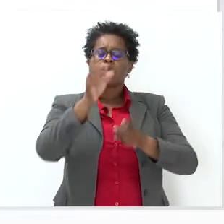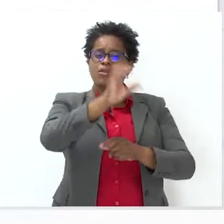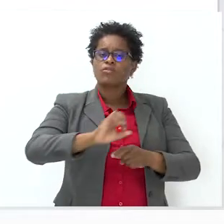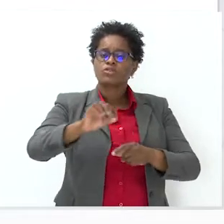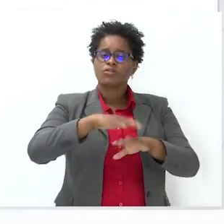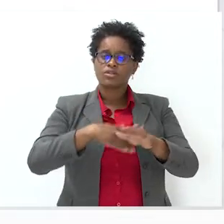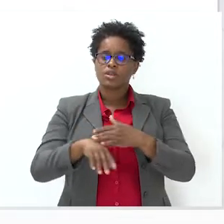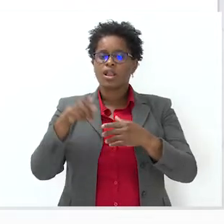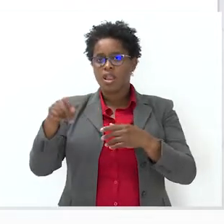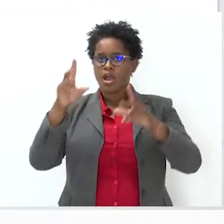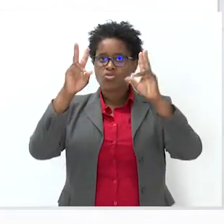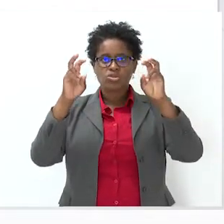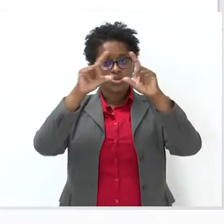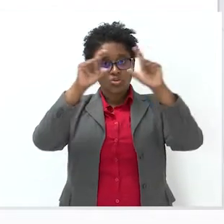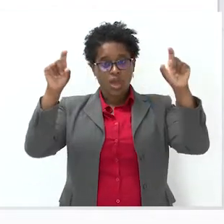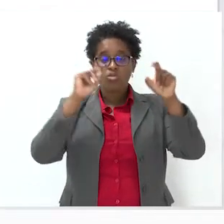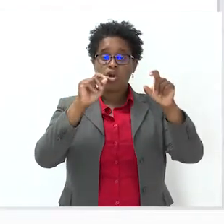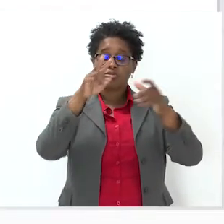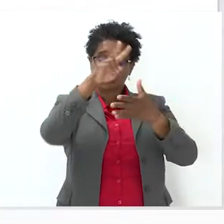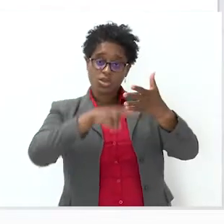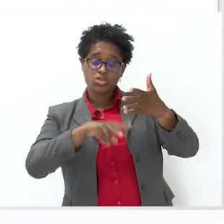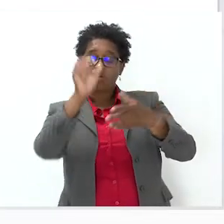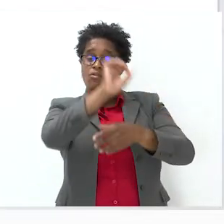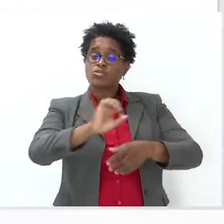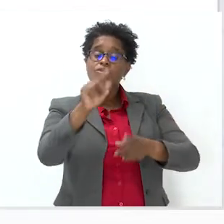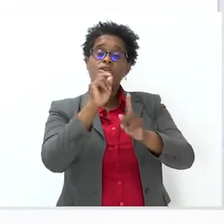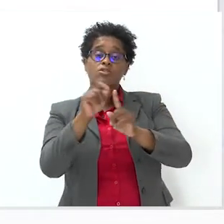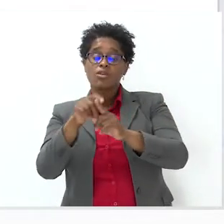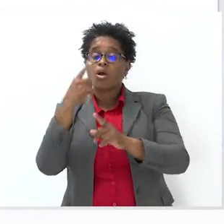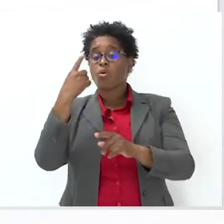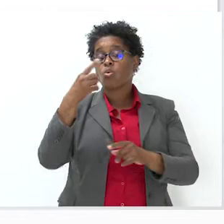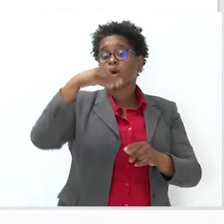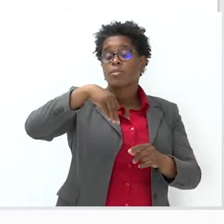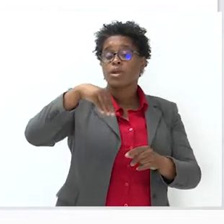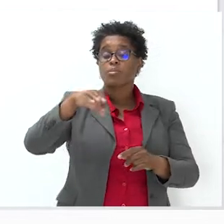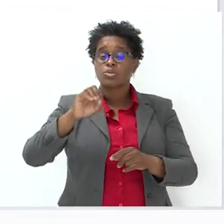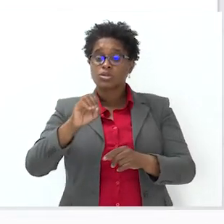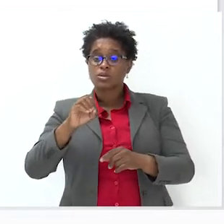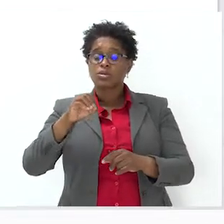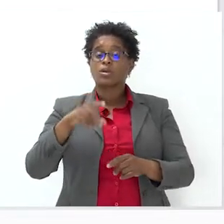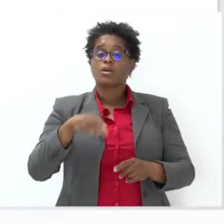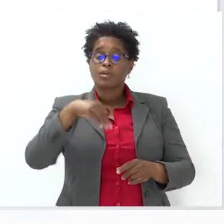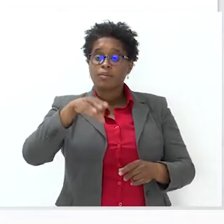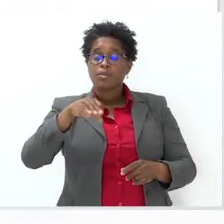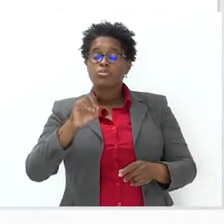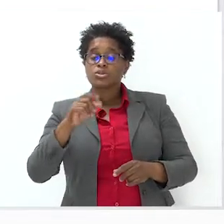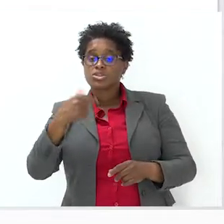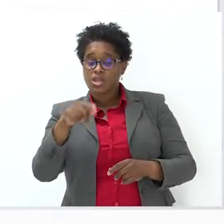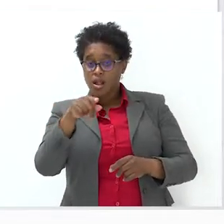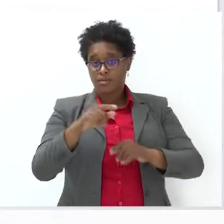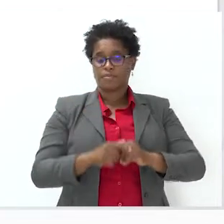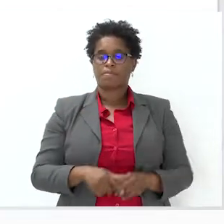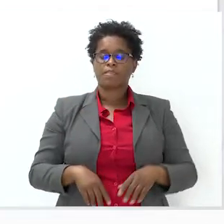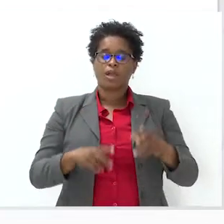vão fazer? Lá no título do texto, vão identificar uma preposição que esteja presente.